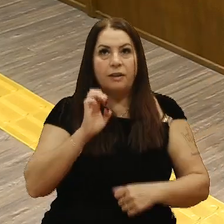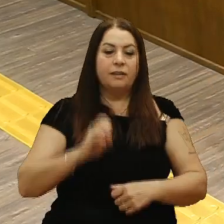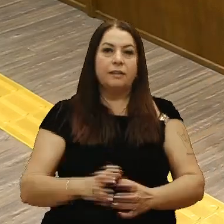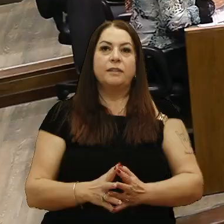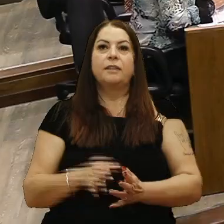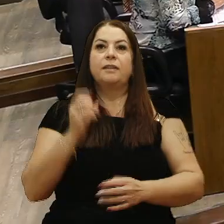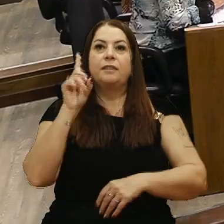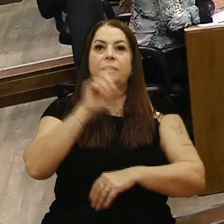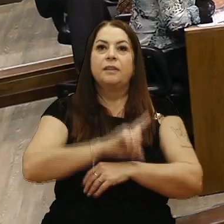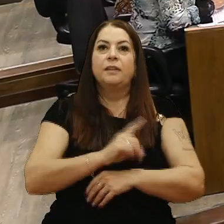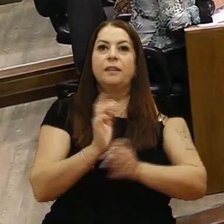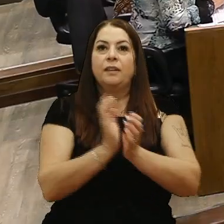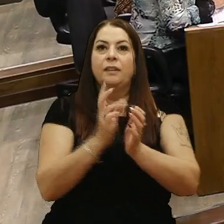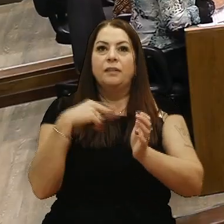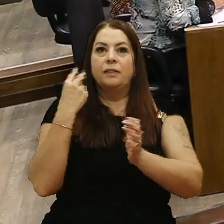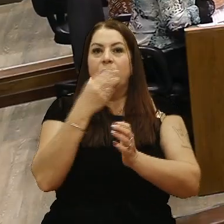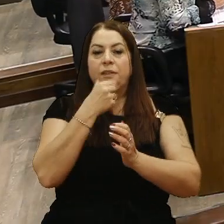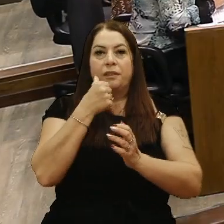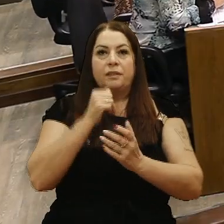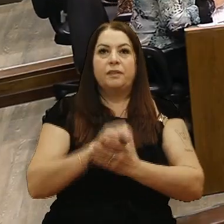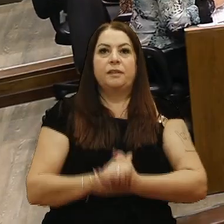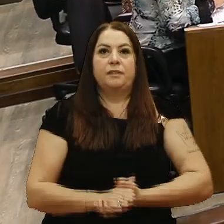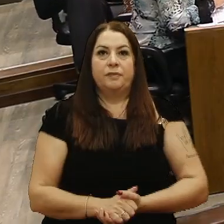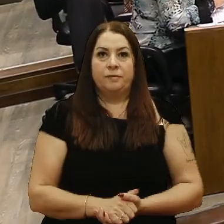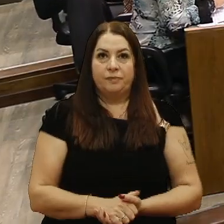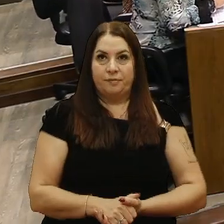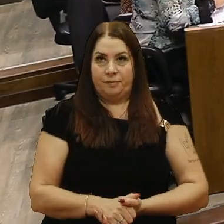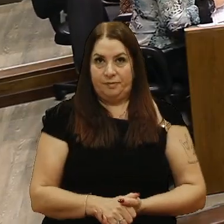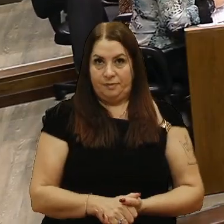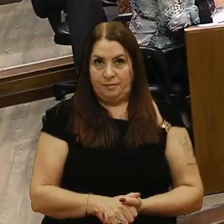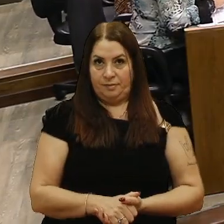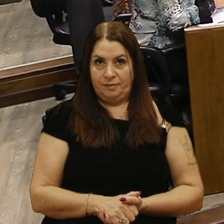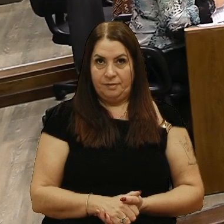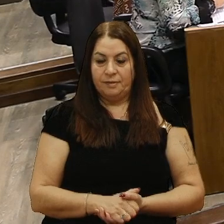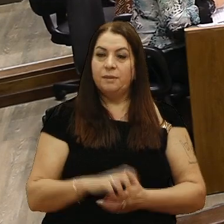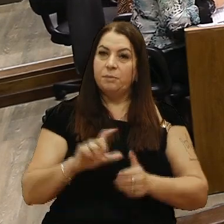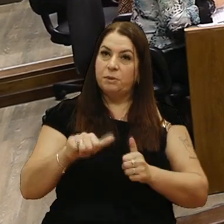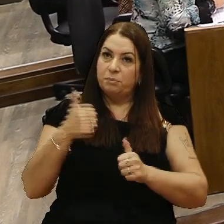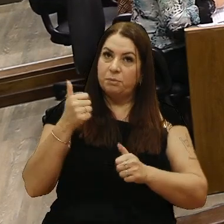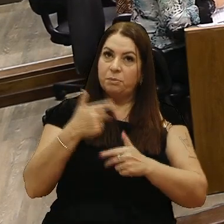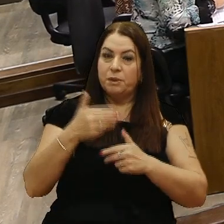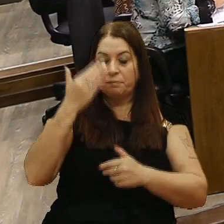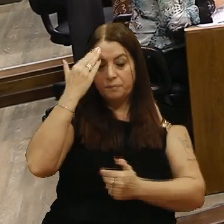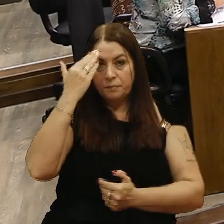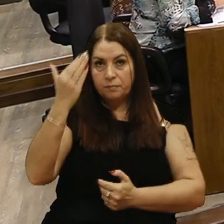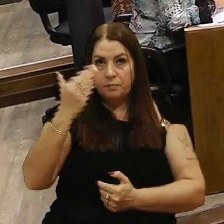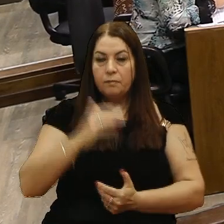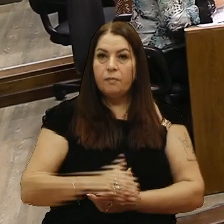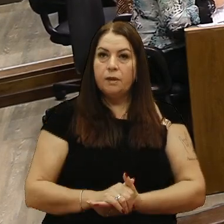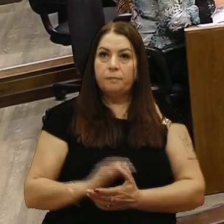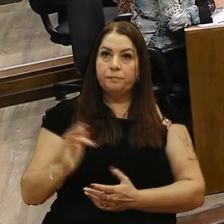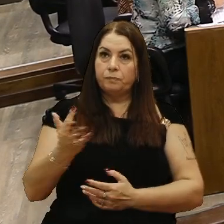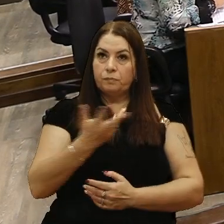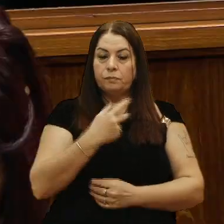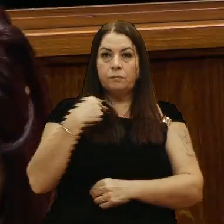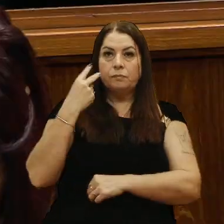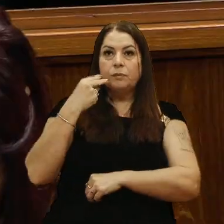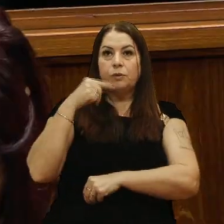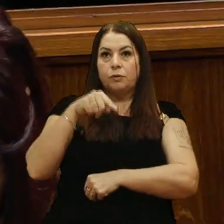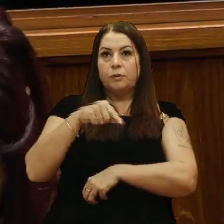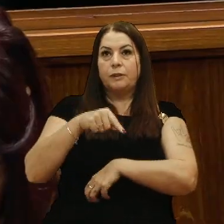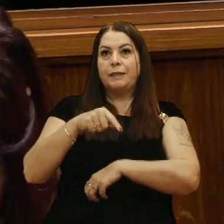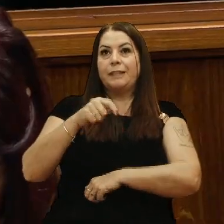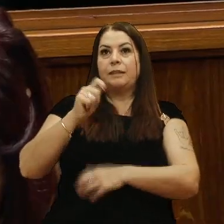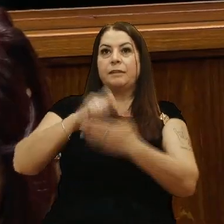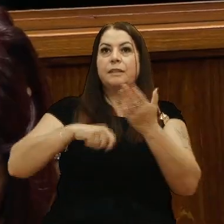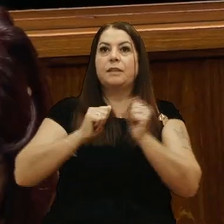Bom dia, colegas vereadoras, colegas vereadores. Eu quero, em primeiro lugar, agradecer todos os vereadores que